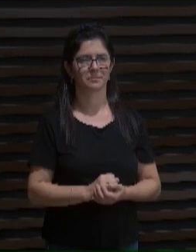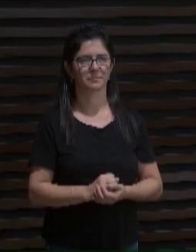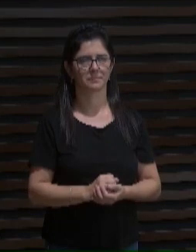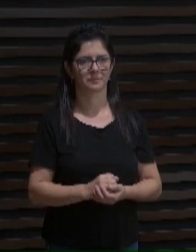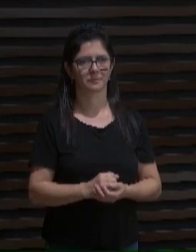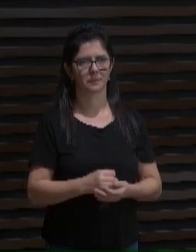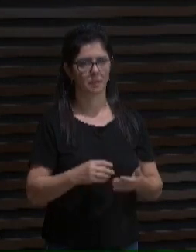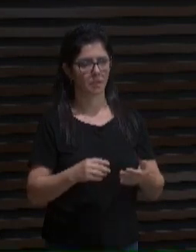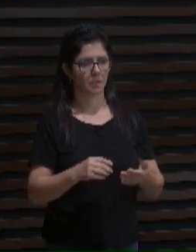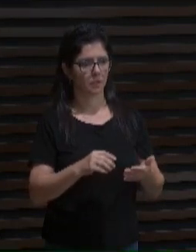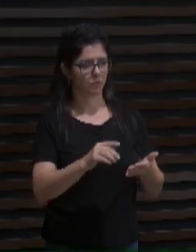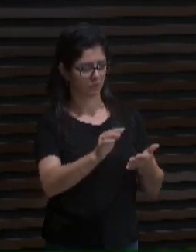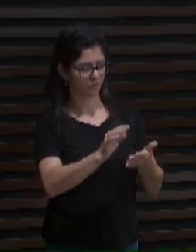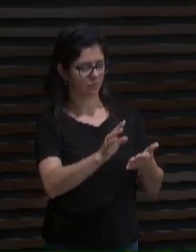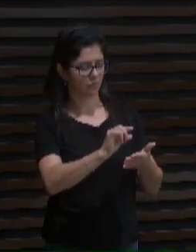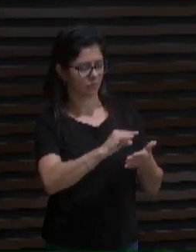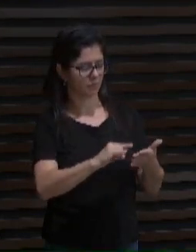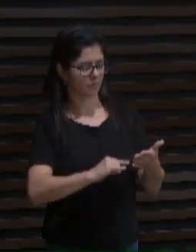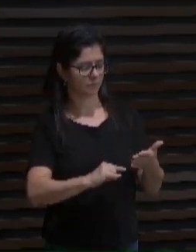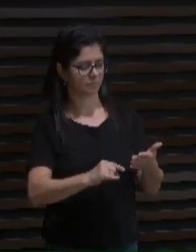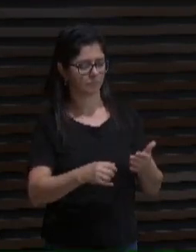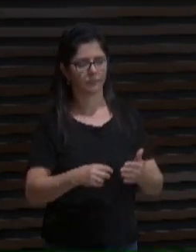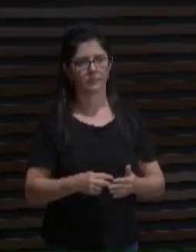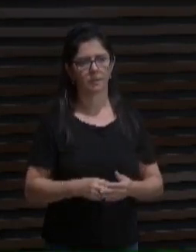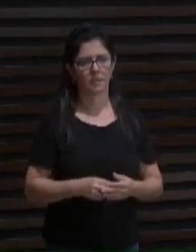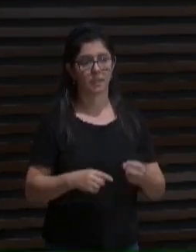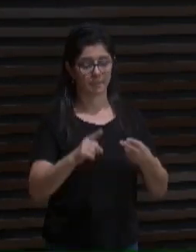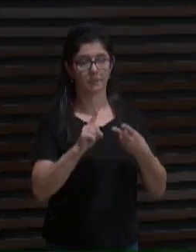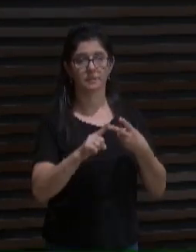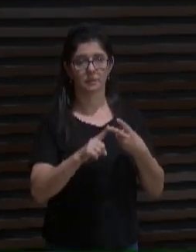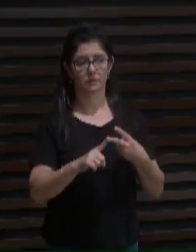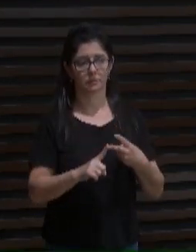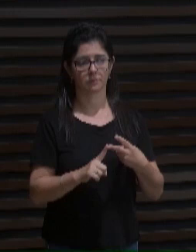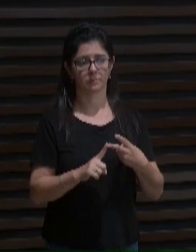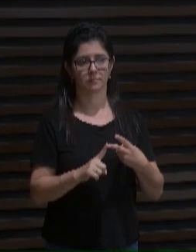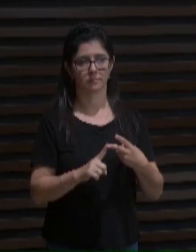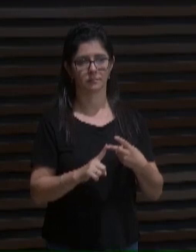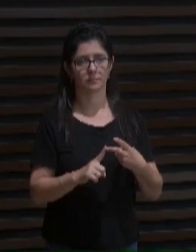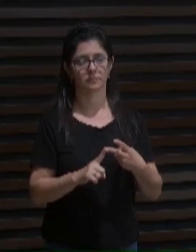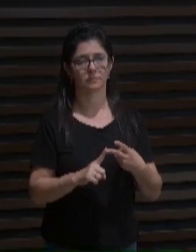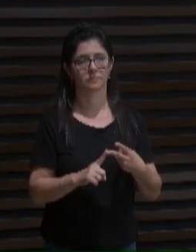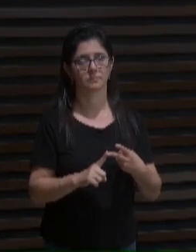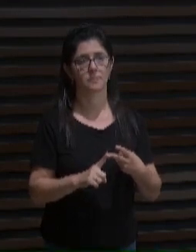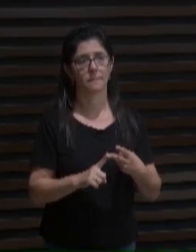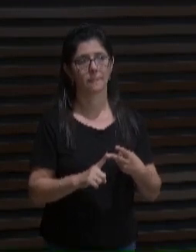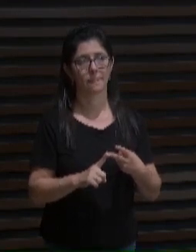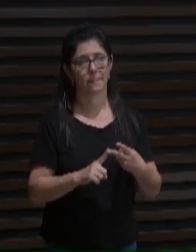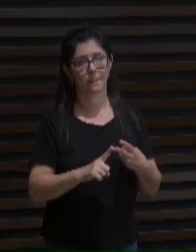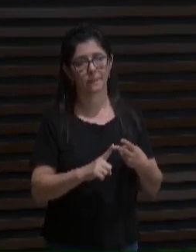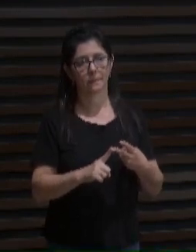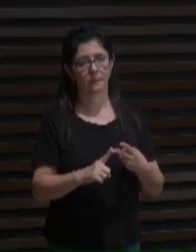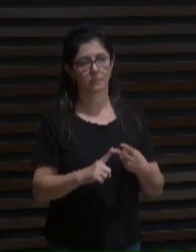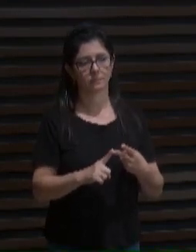Continuando no boletim. Segundo, então primeiro, nós oramos porque nós somos filhos. Quem não é filho não ora. Primeiro, nós oramos